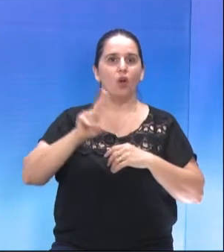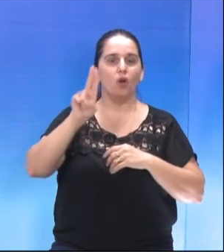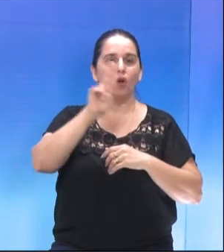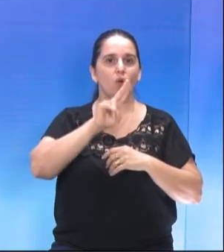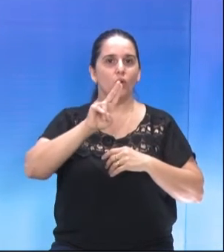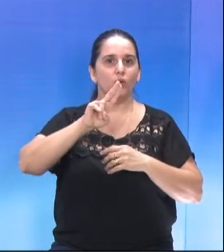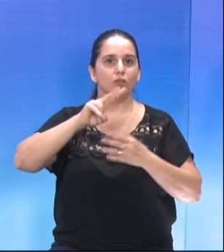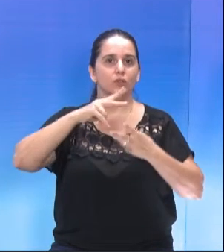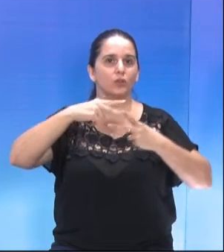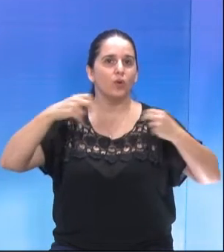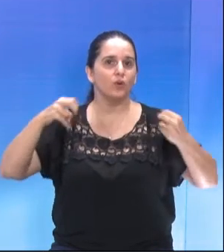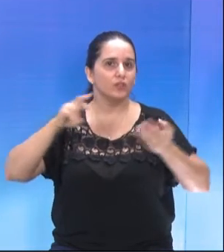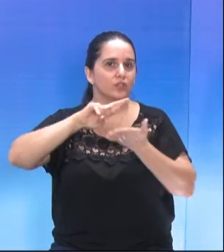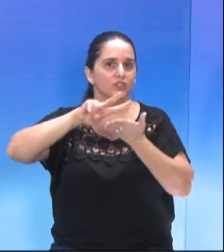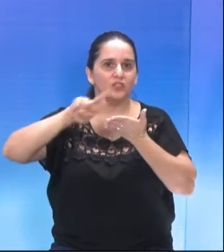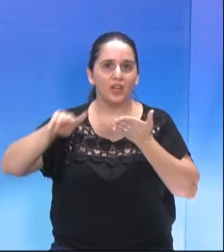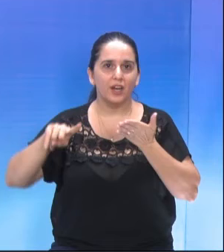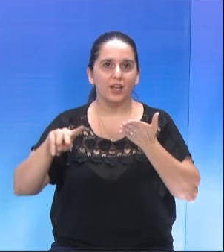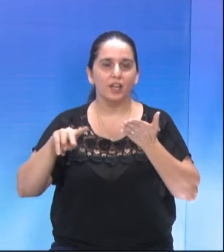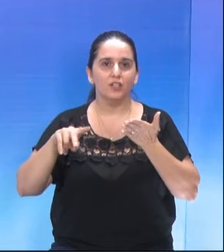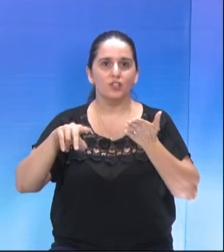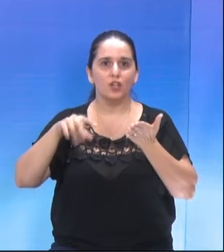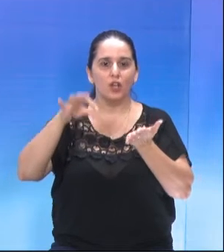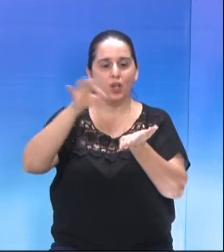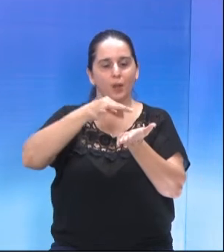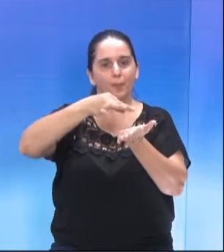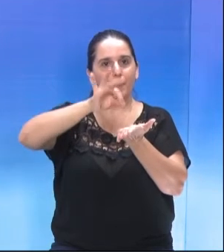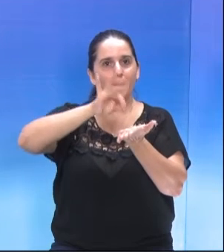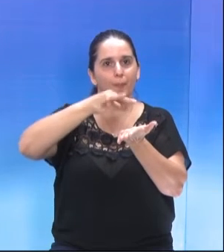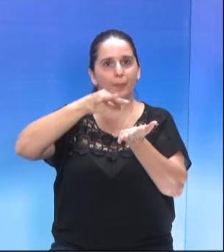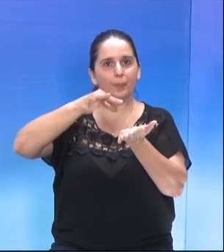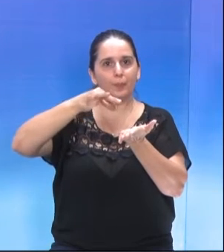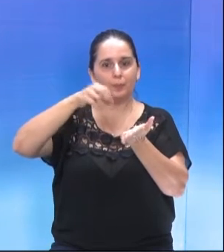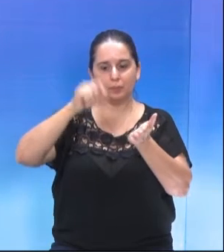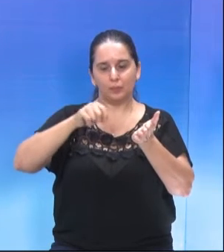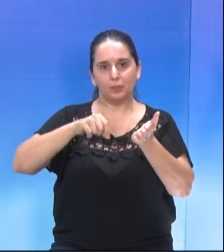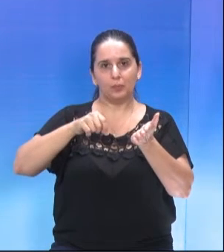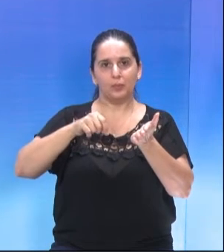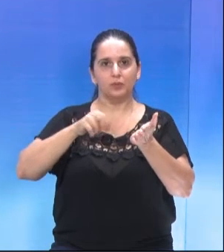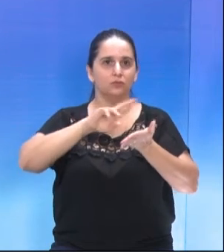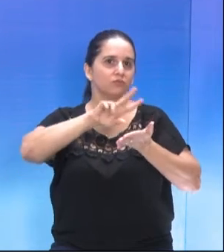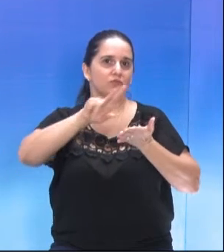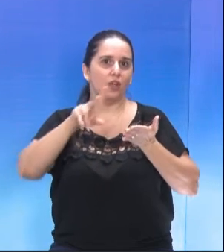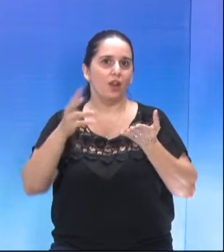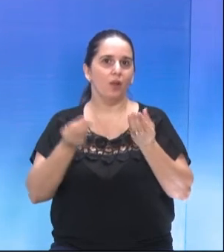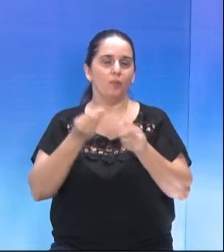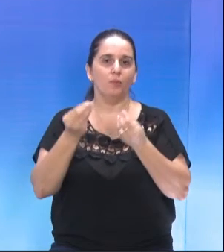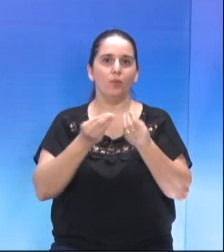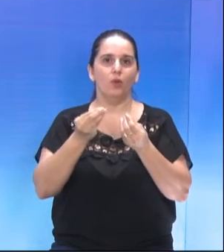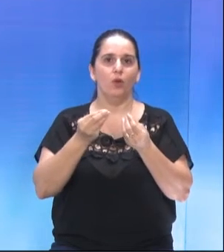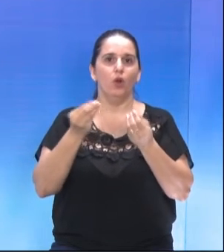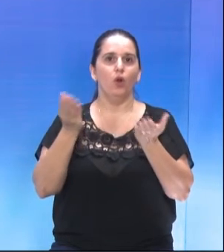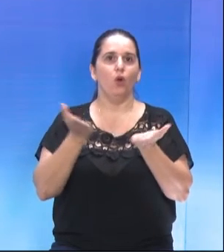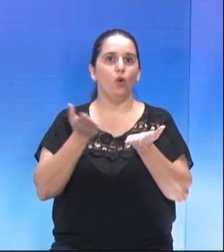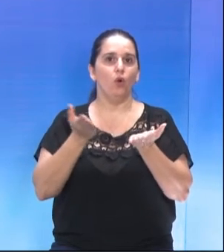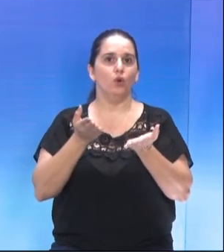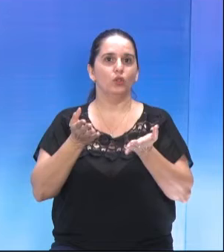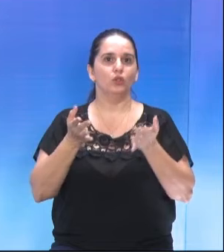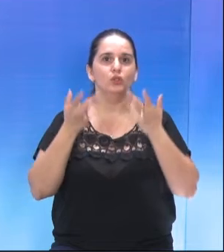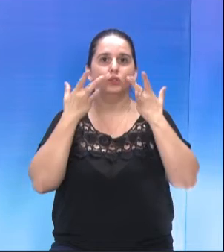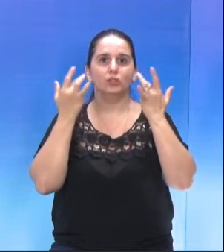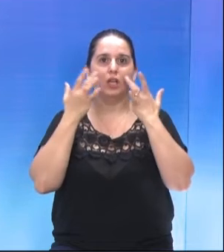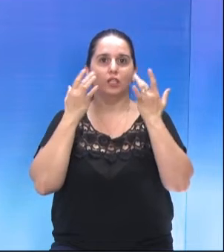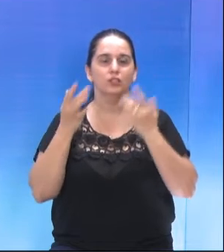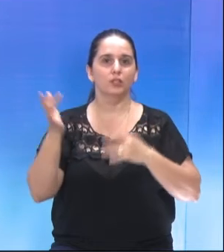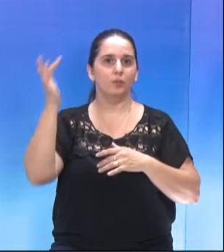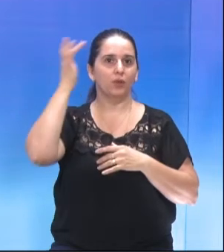do dia a dia para pintura, como uma tinta, como objetos que se antes utilizavam. Os artistas contemporâneos eles vão utilizar,